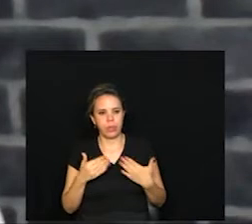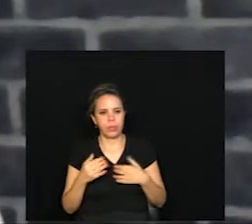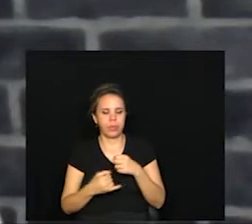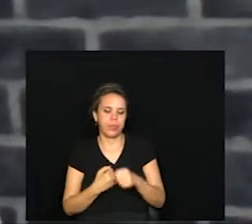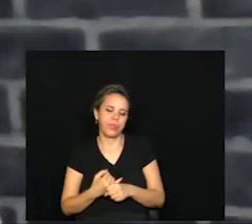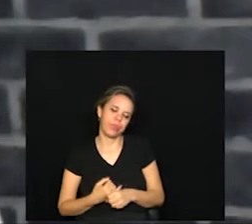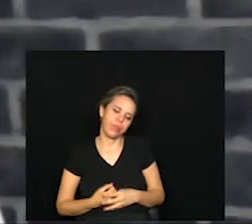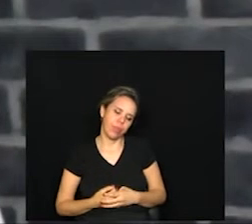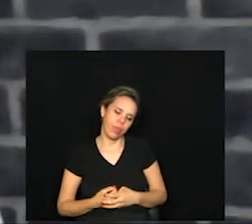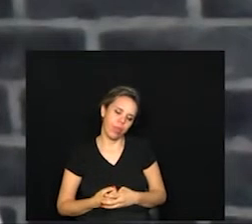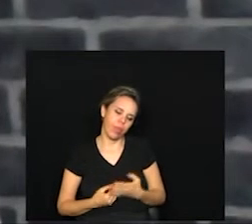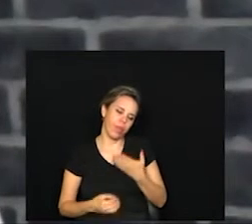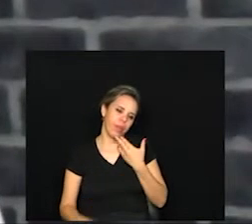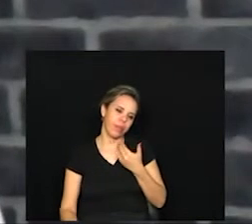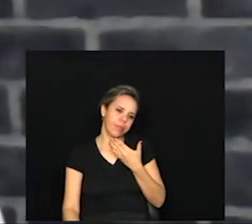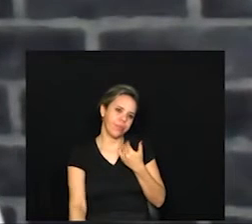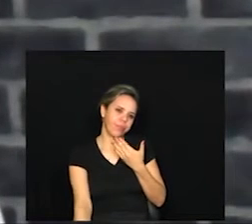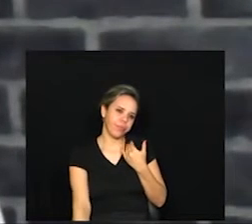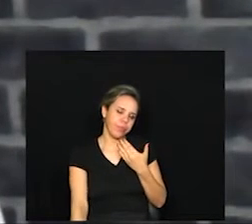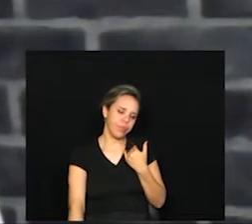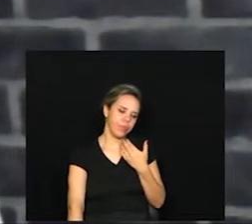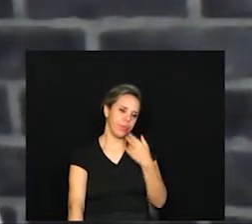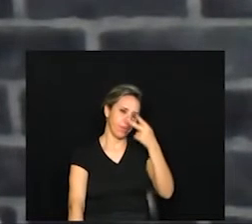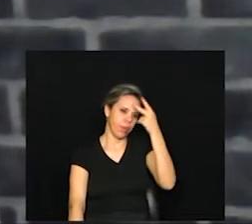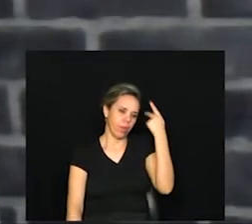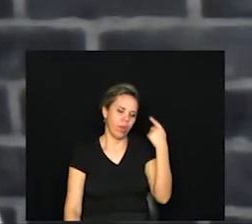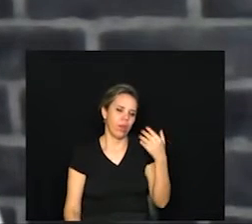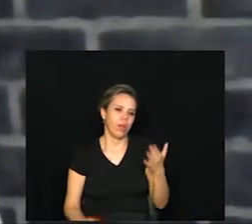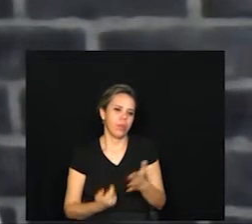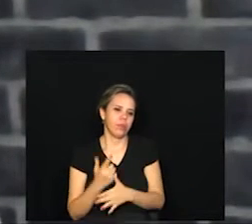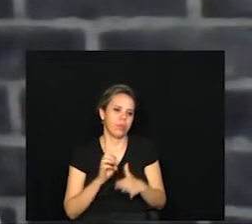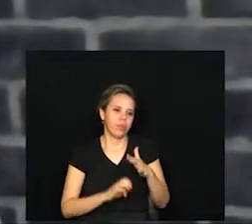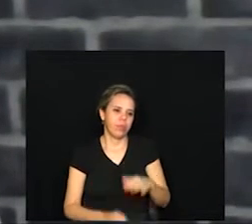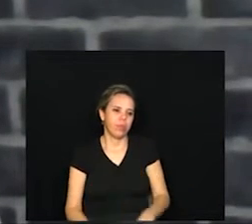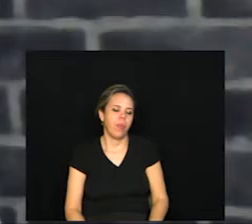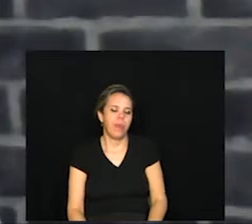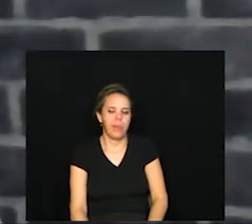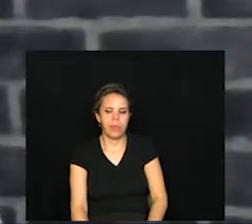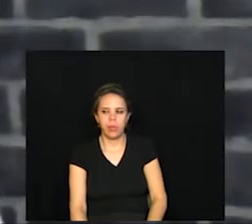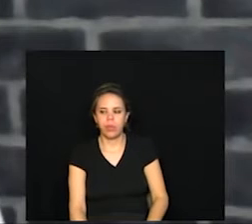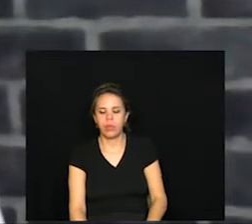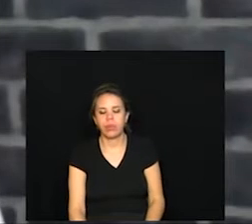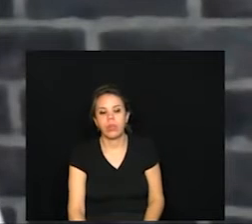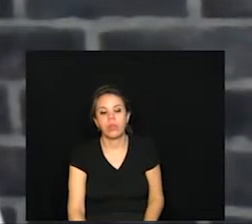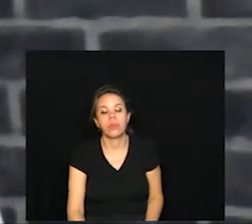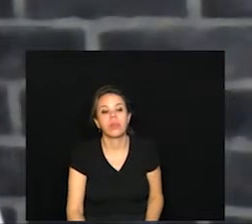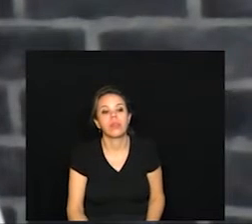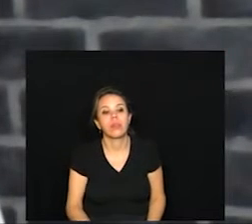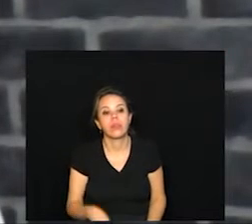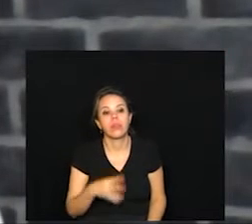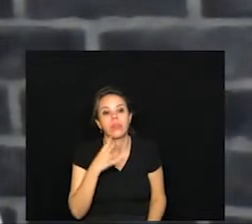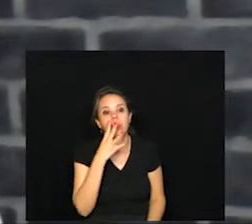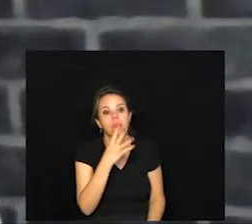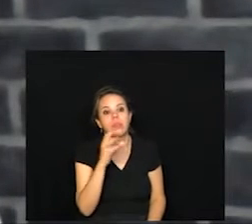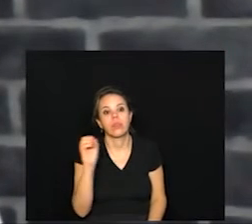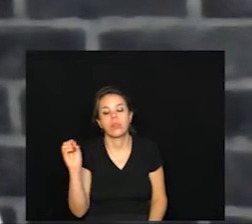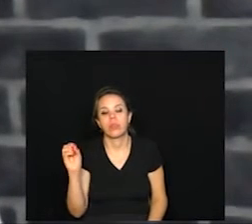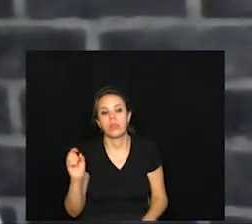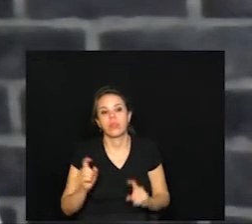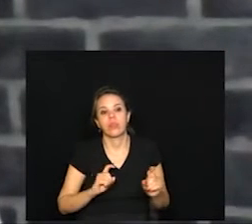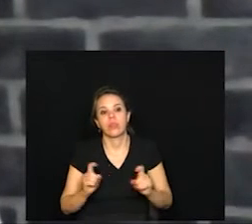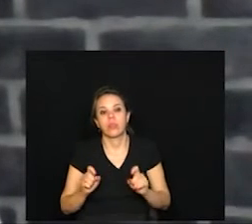virtual, facilitando o acesso tanto do consumidor quanto da empresa. Nós já realizamos mais de 400